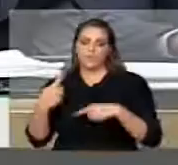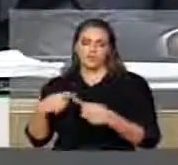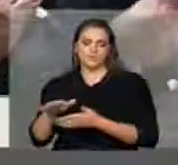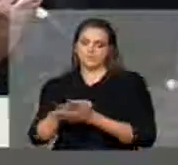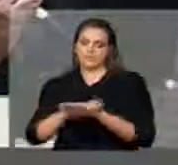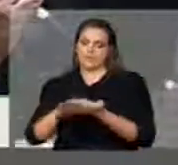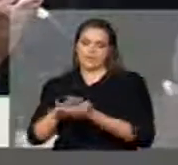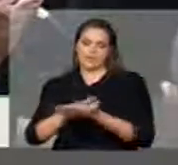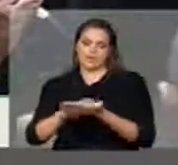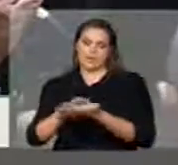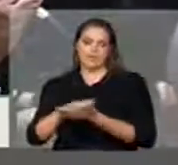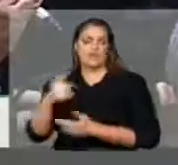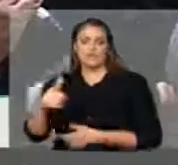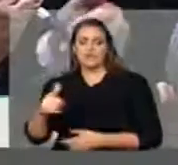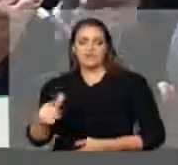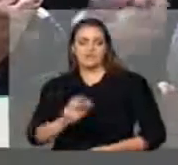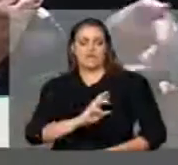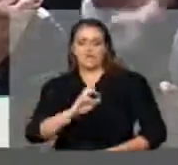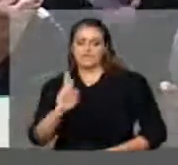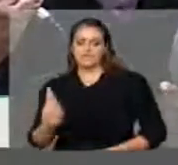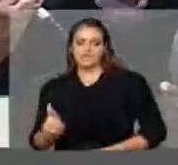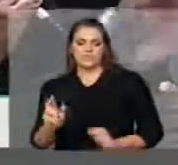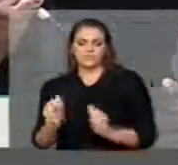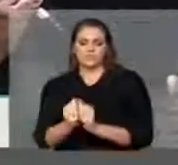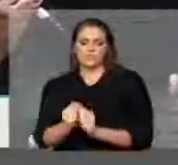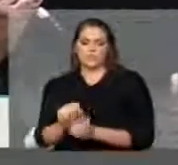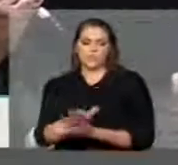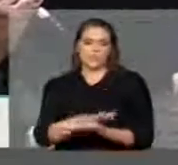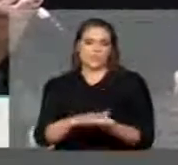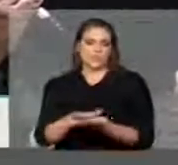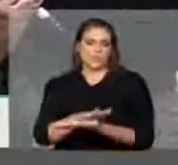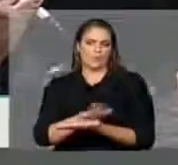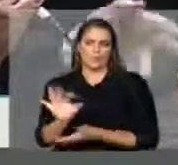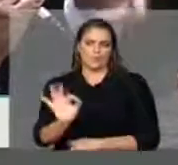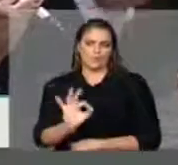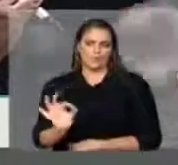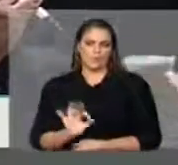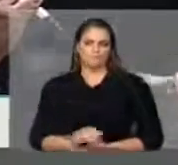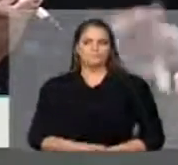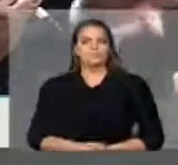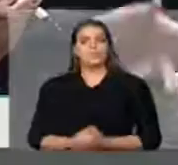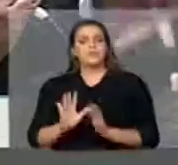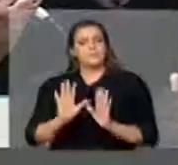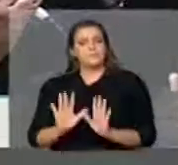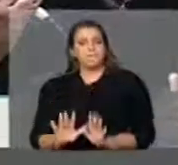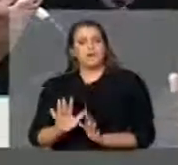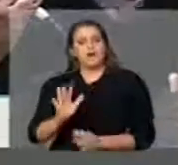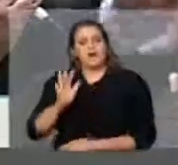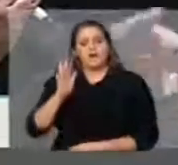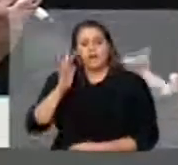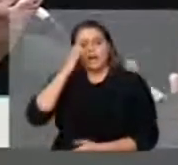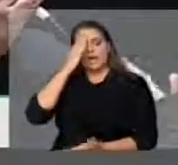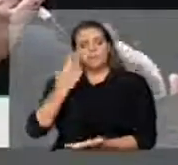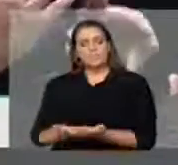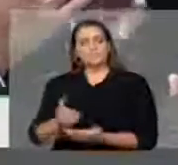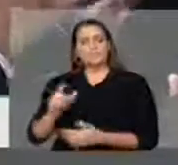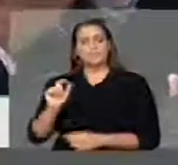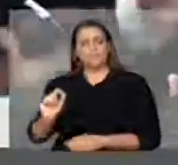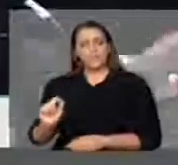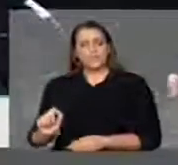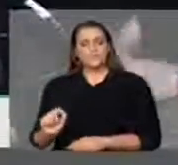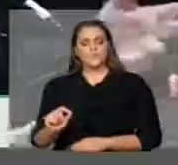esta ou aquela crença, mas que tem a convicção que todos nós estamos subordinados